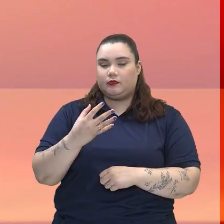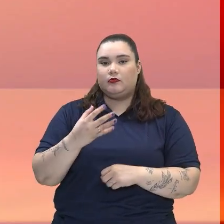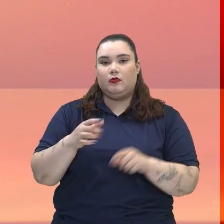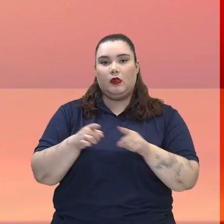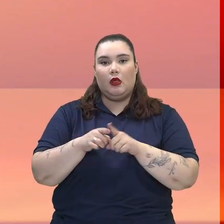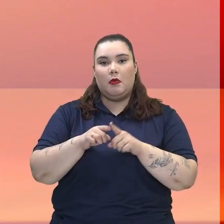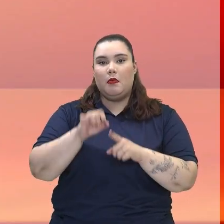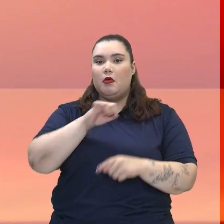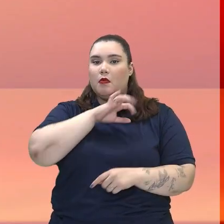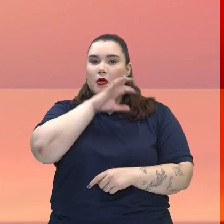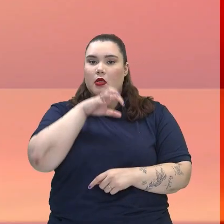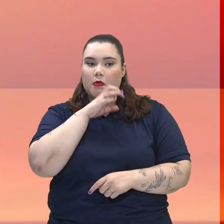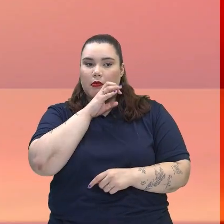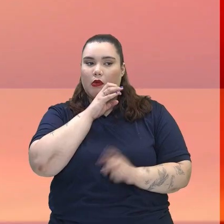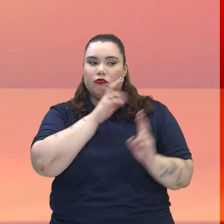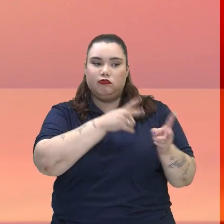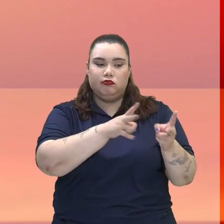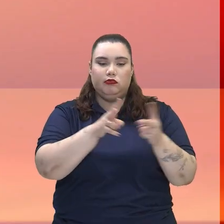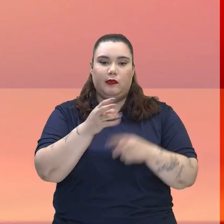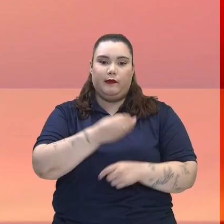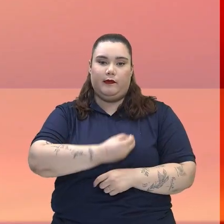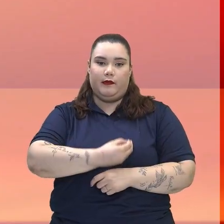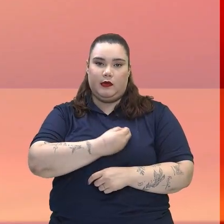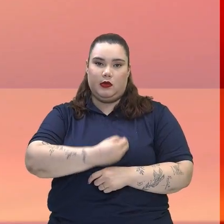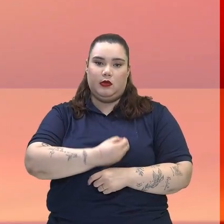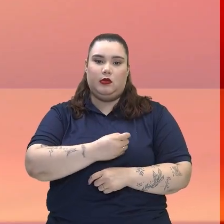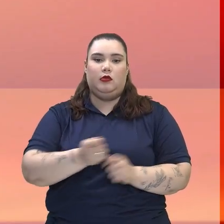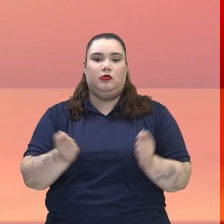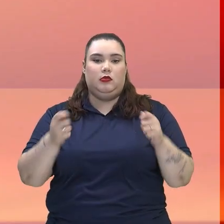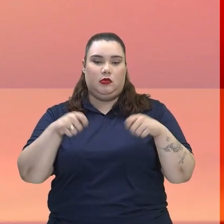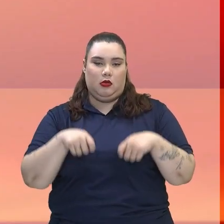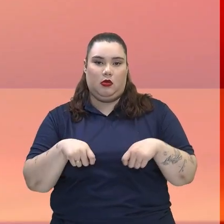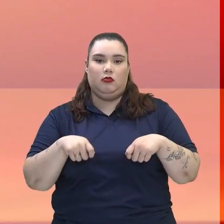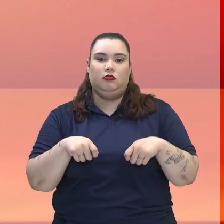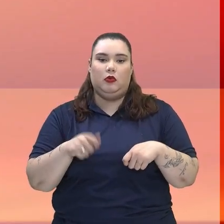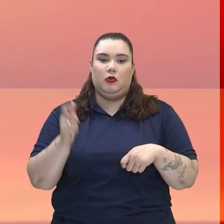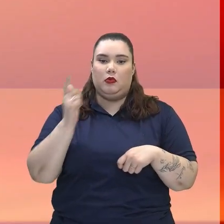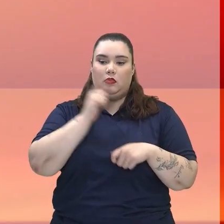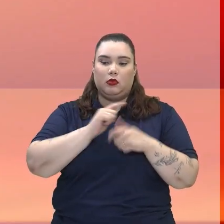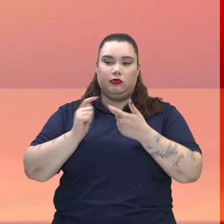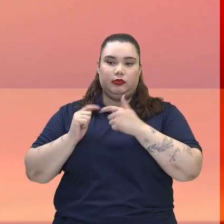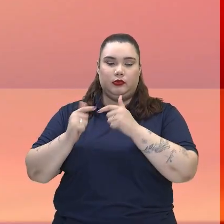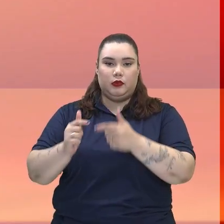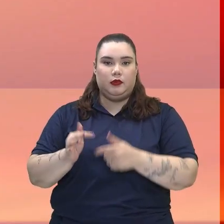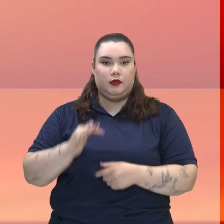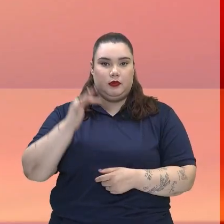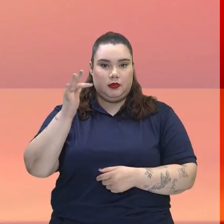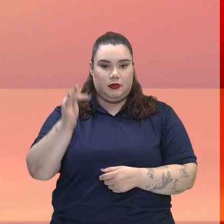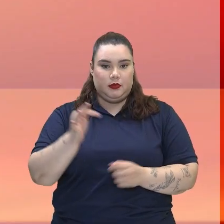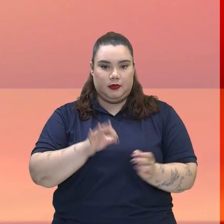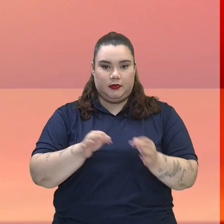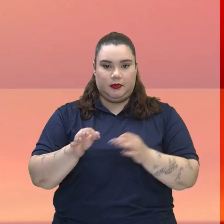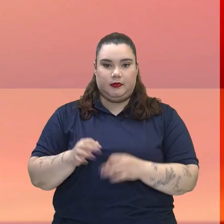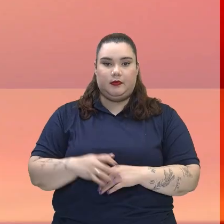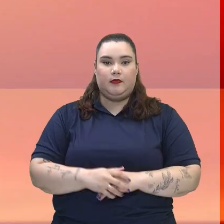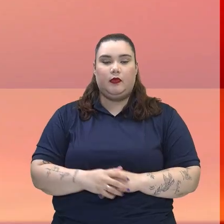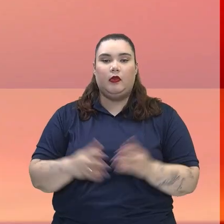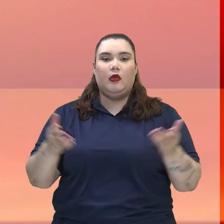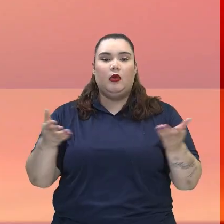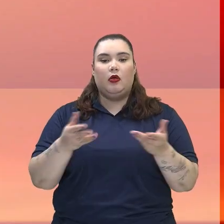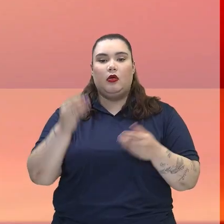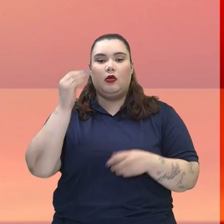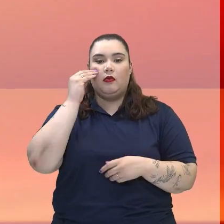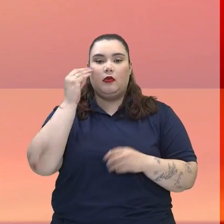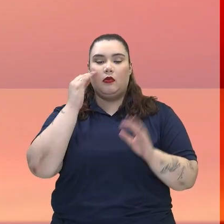vivos, ali conseguindo resistir e chegando para as gerações futuras. A gente vai agora verificar